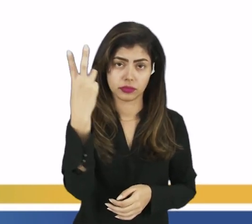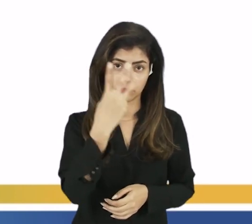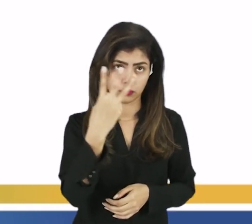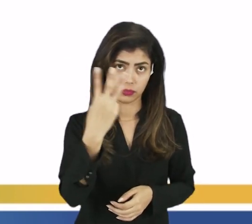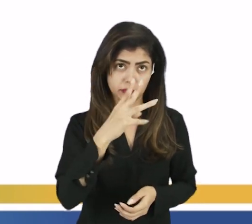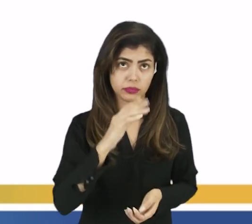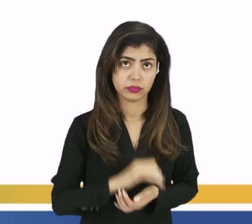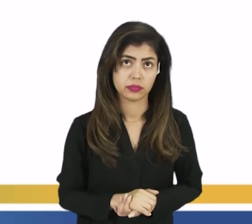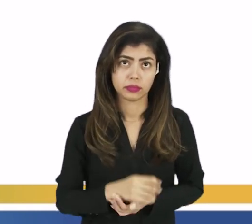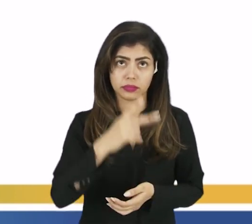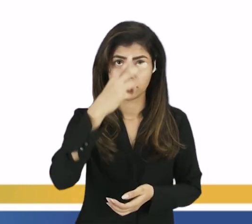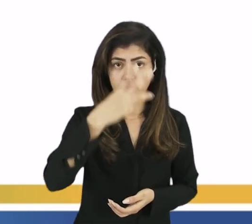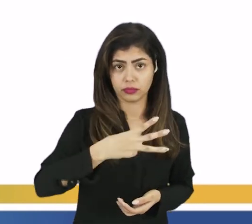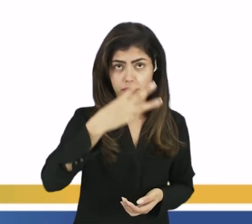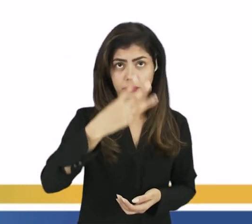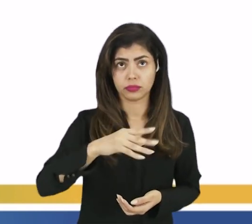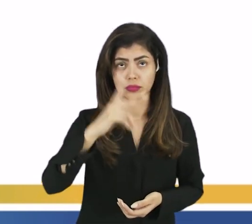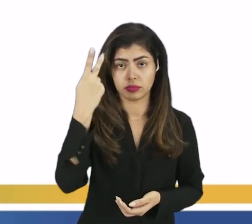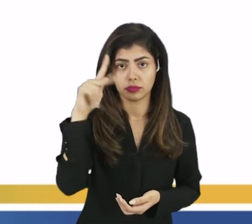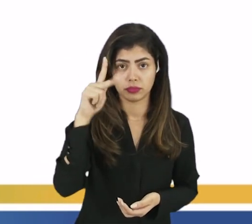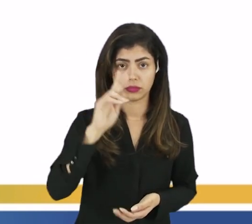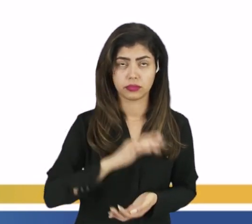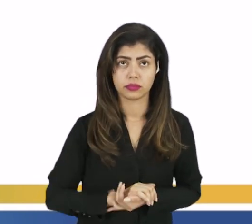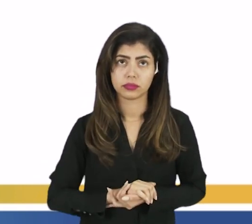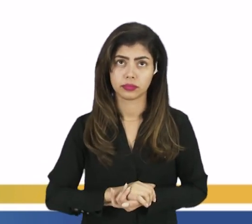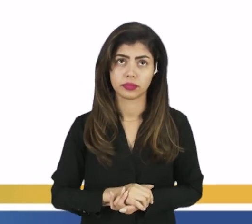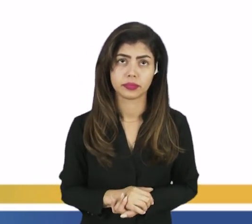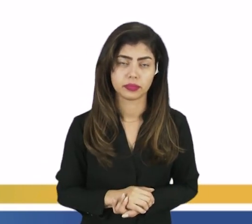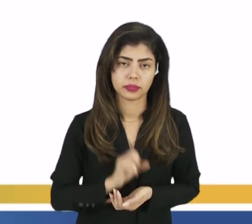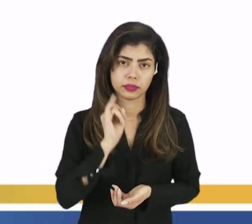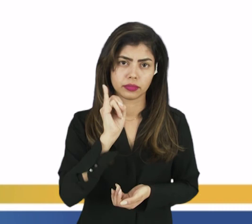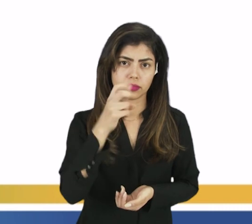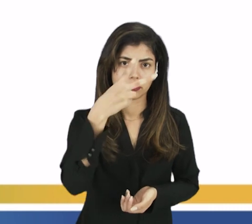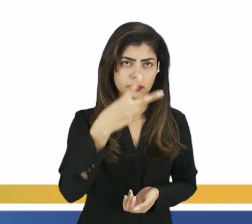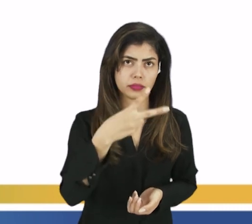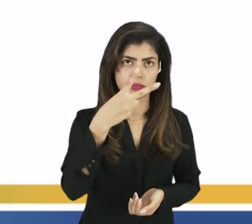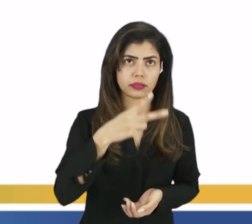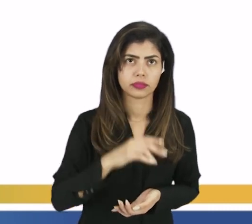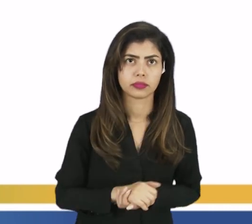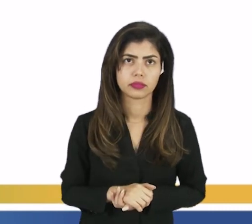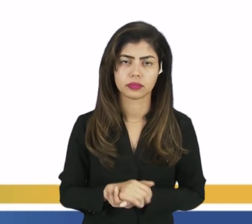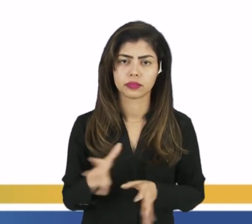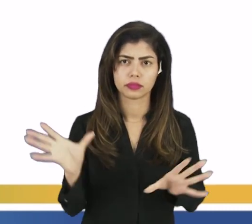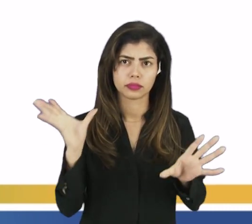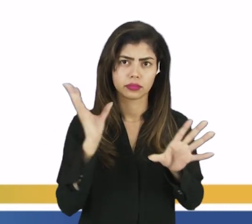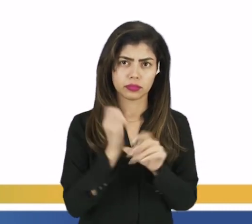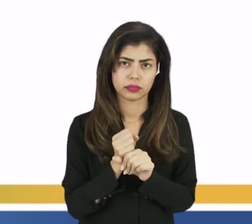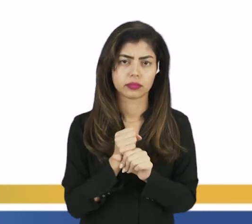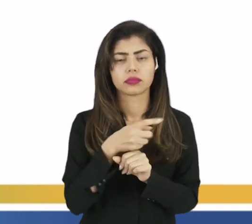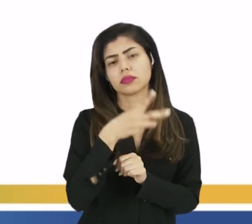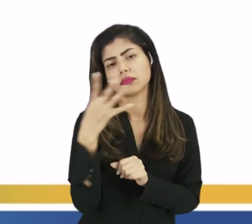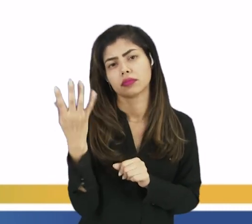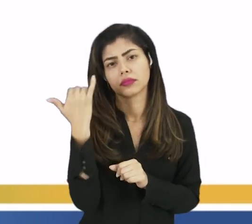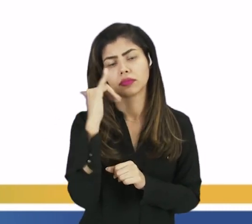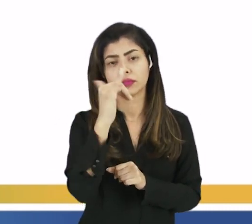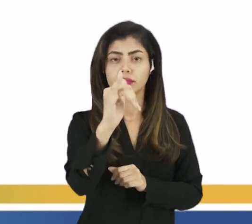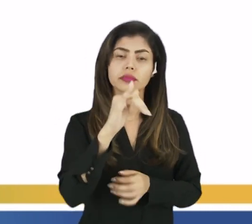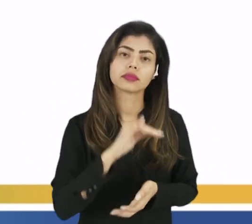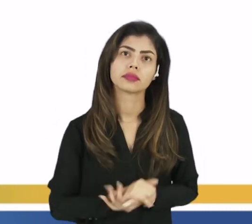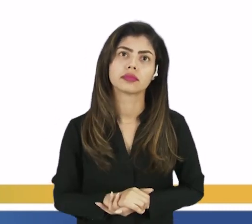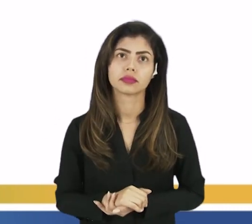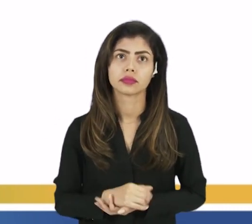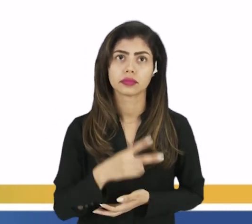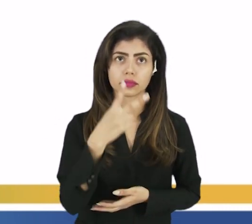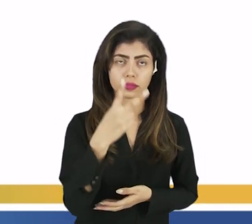camadas então ele tá no terceiro período se tem dois subníveis a gente vai somar quantidade de elétrons